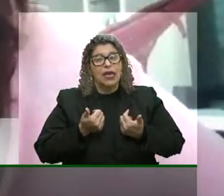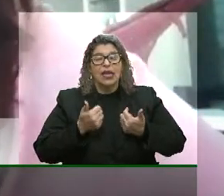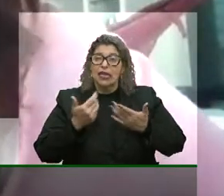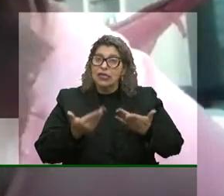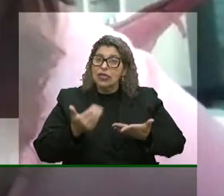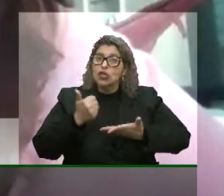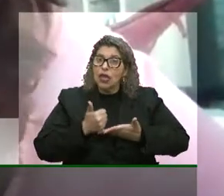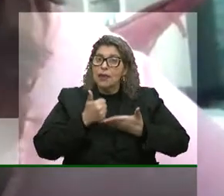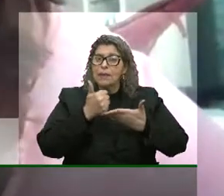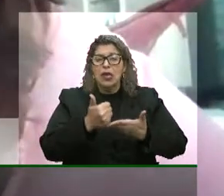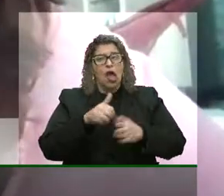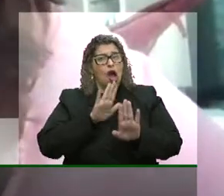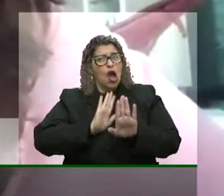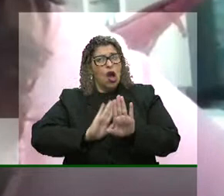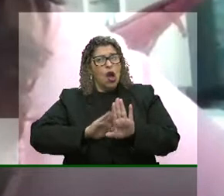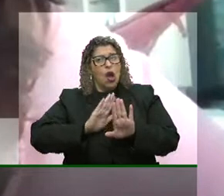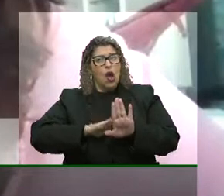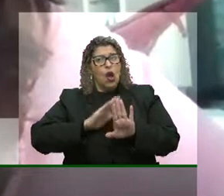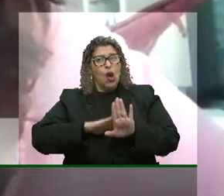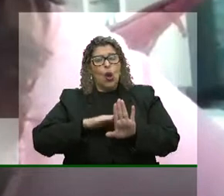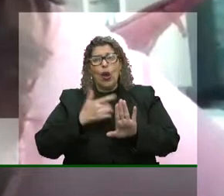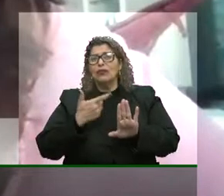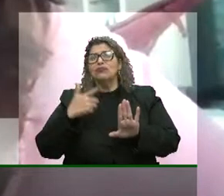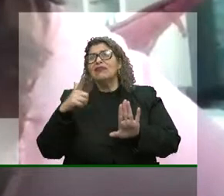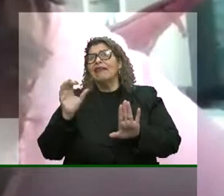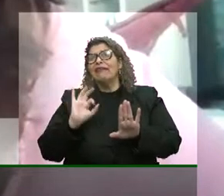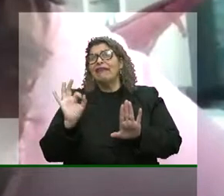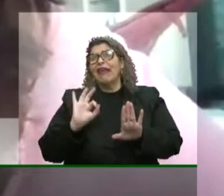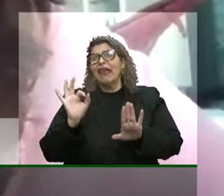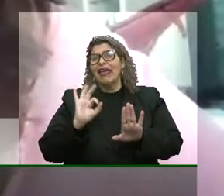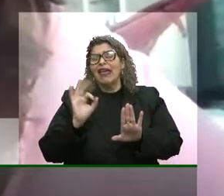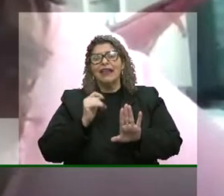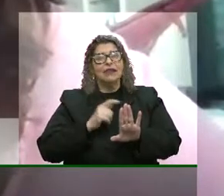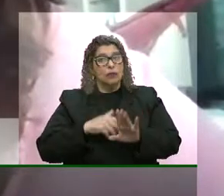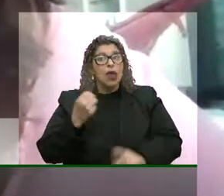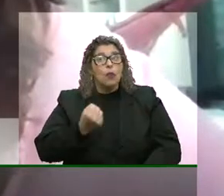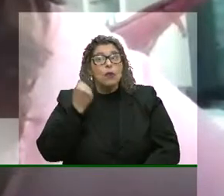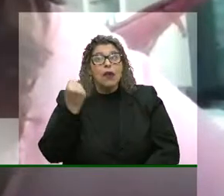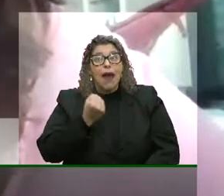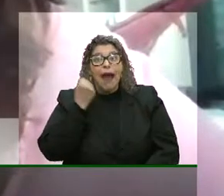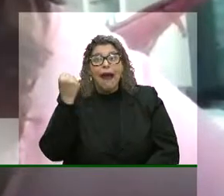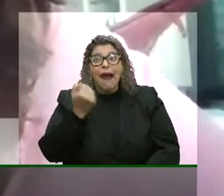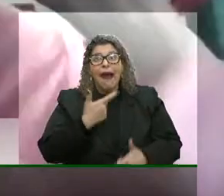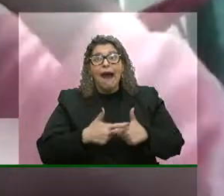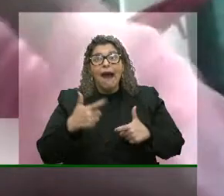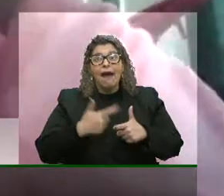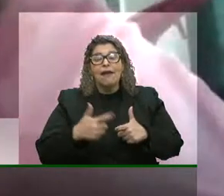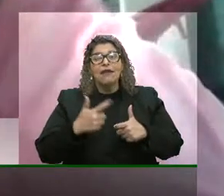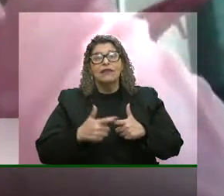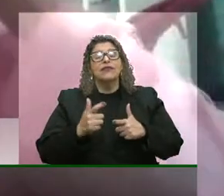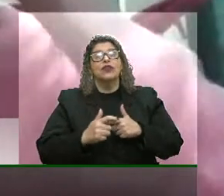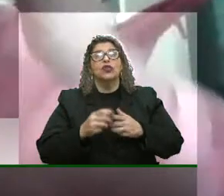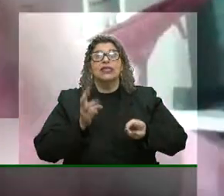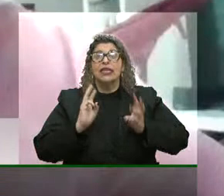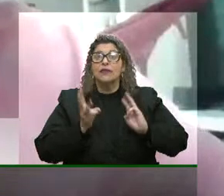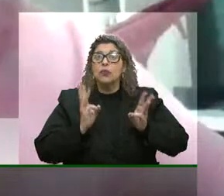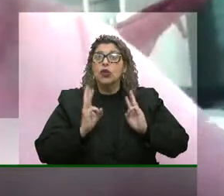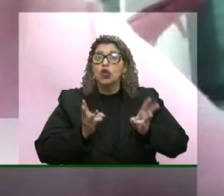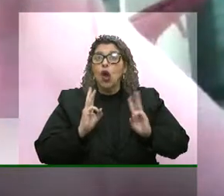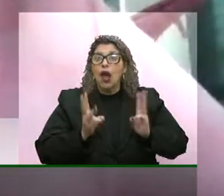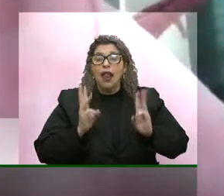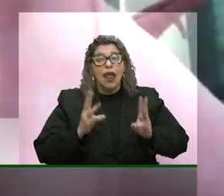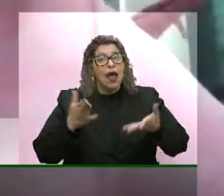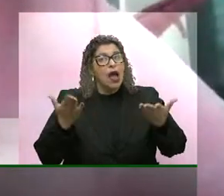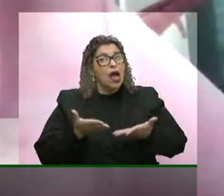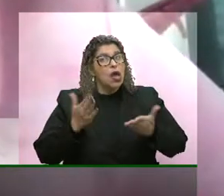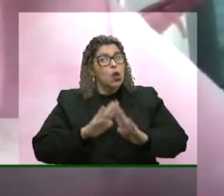é ficar de costas, fazer de conta que não existe, é real, é um problema seríssimo. Transporte escolar hoje é uma fatia importante